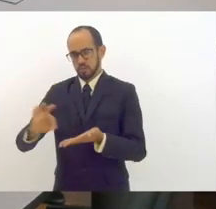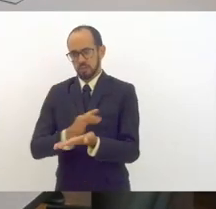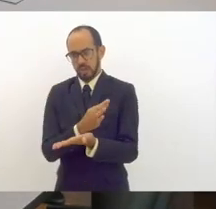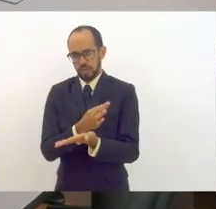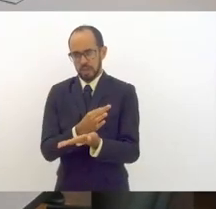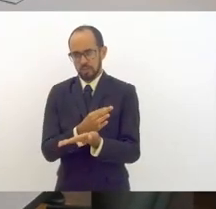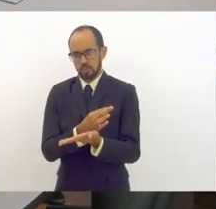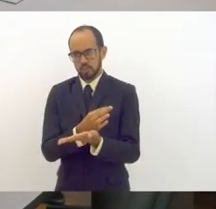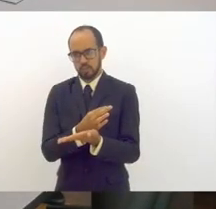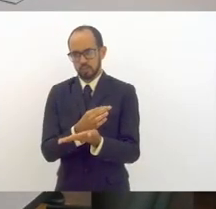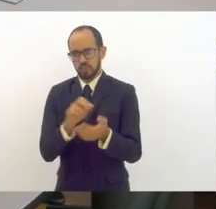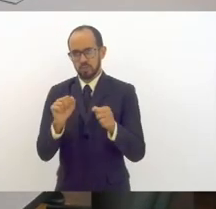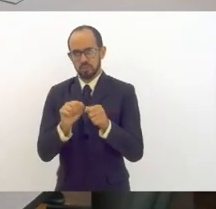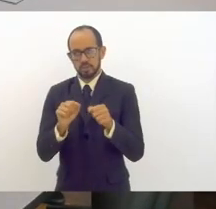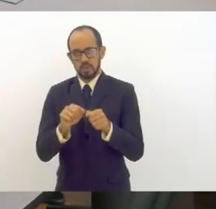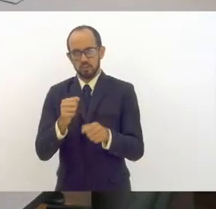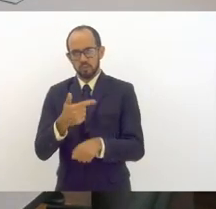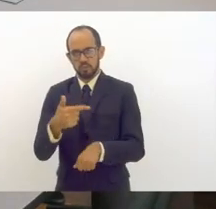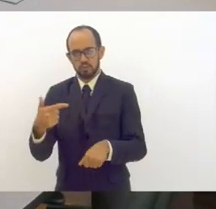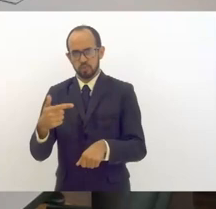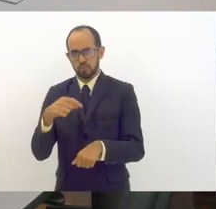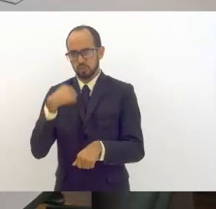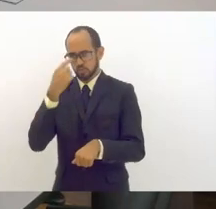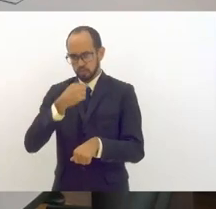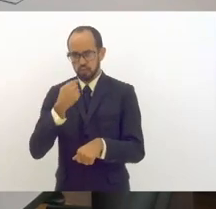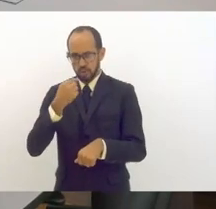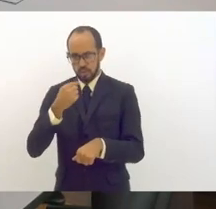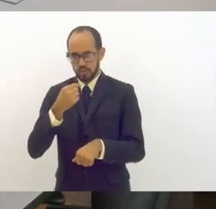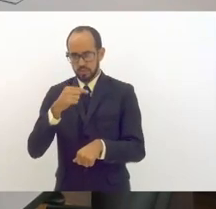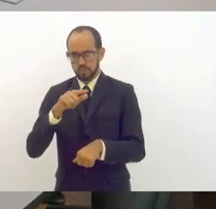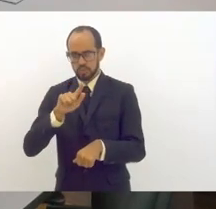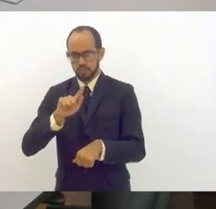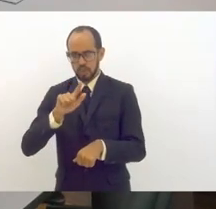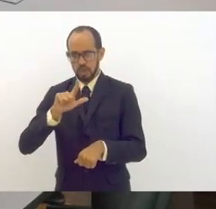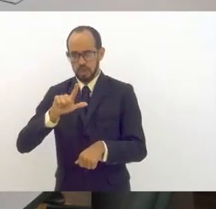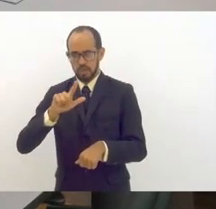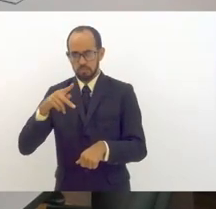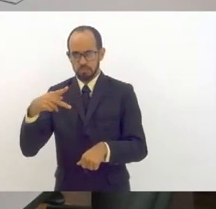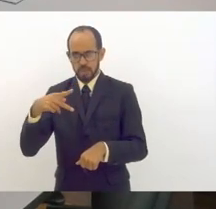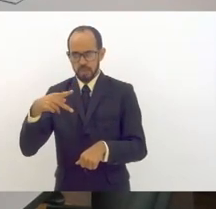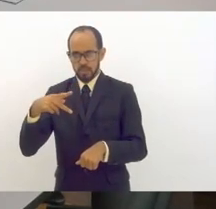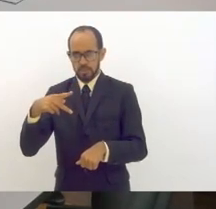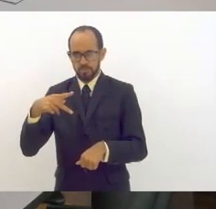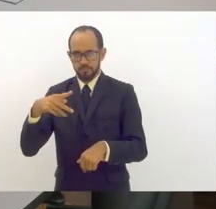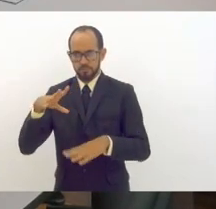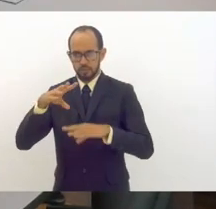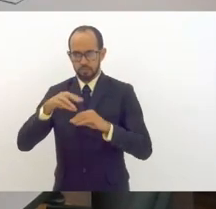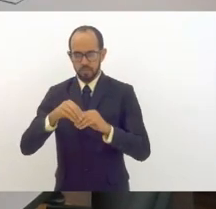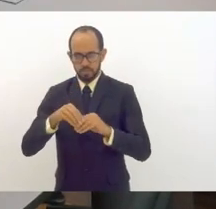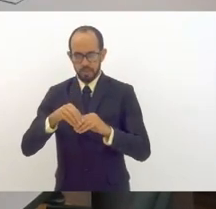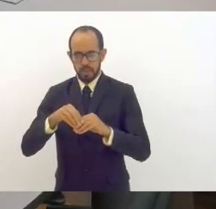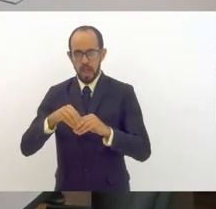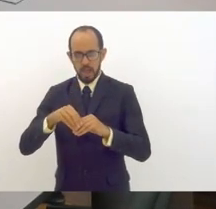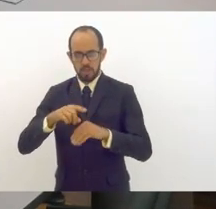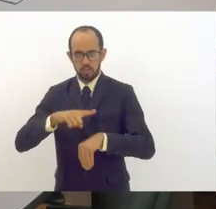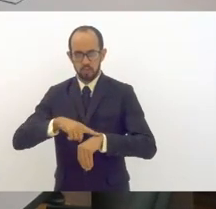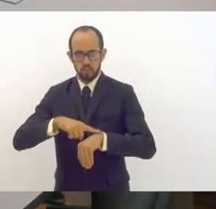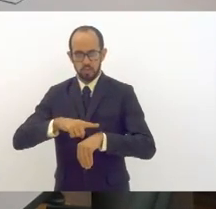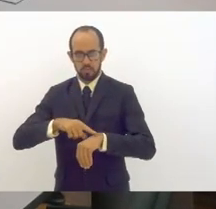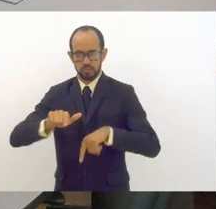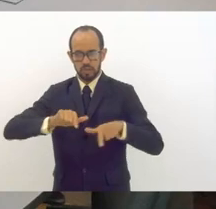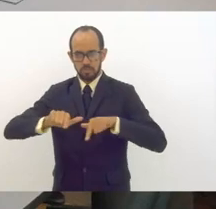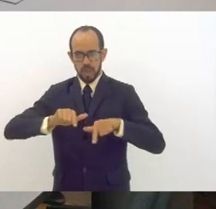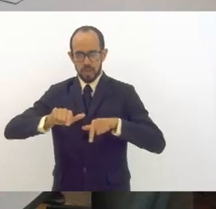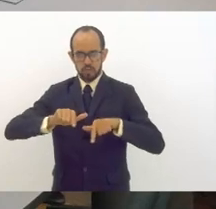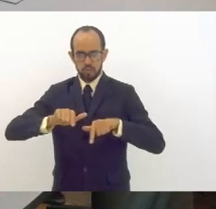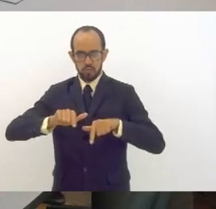fizer 22 horas de GLP e assim complementar sua carga horária, ele vai ter um